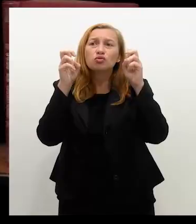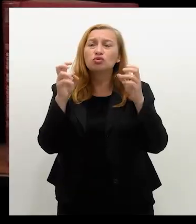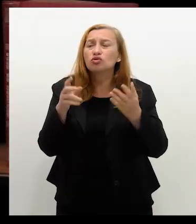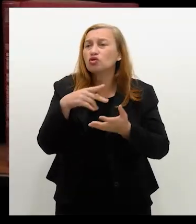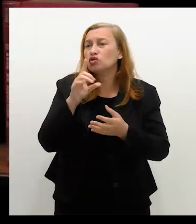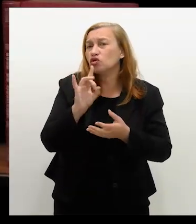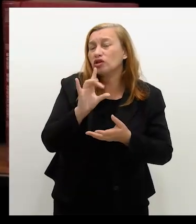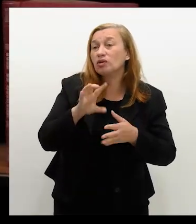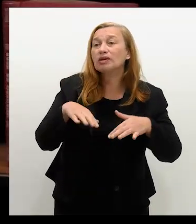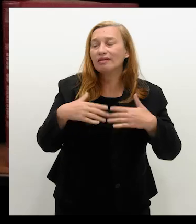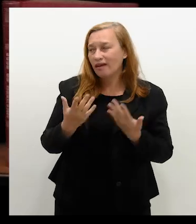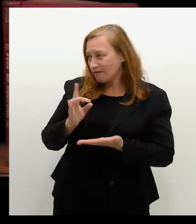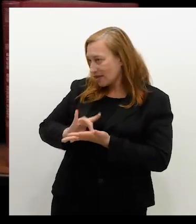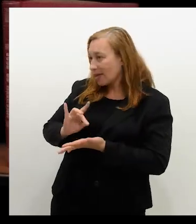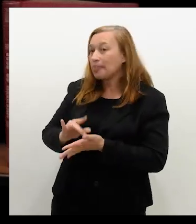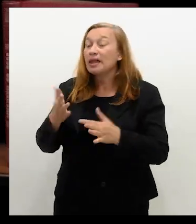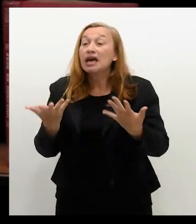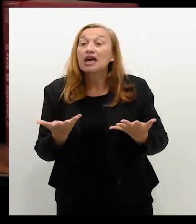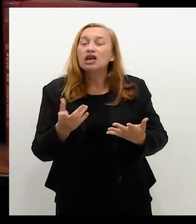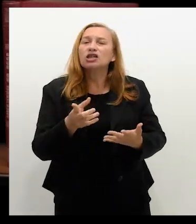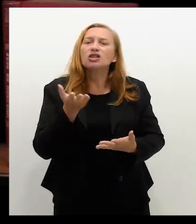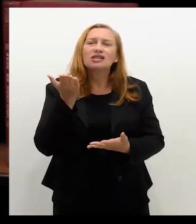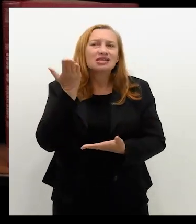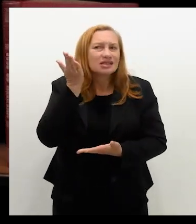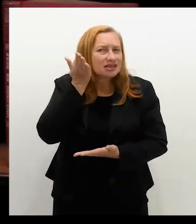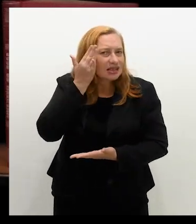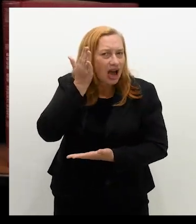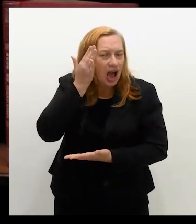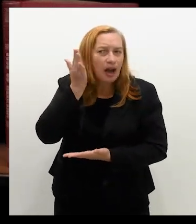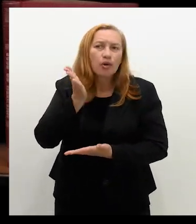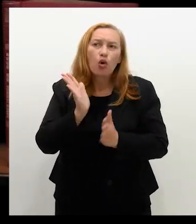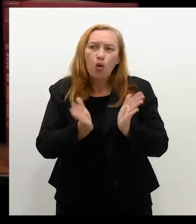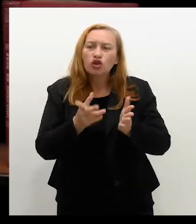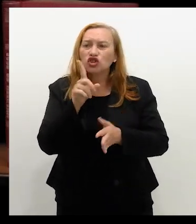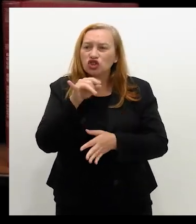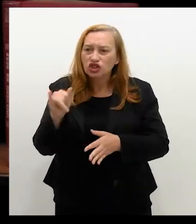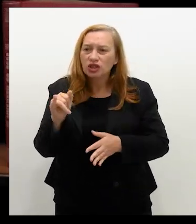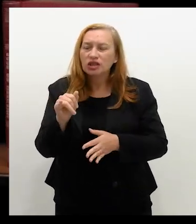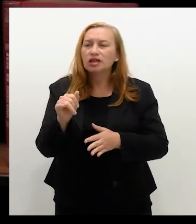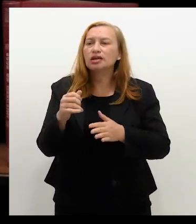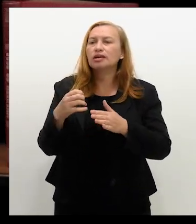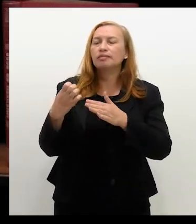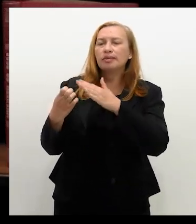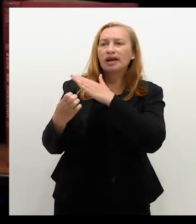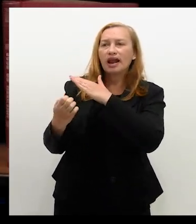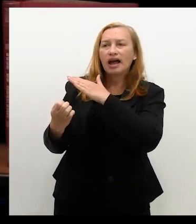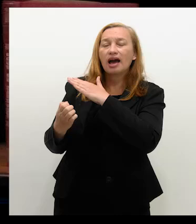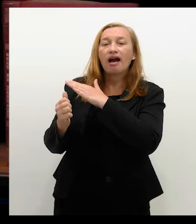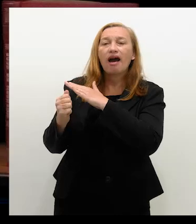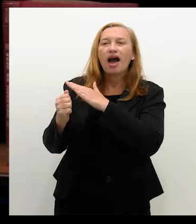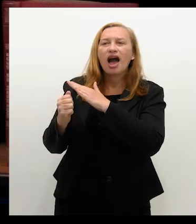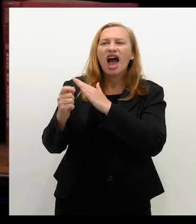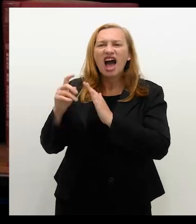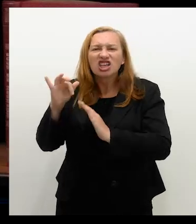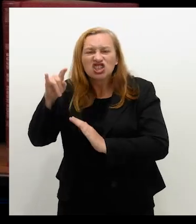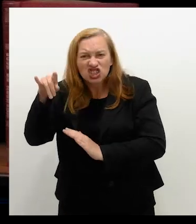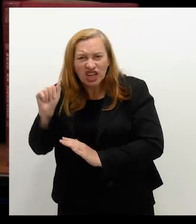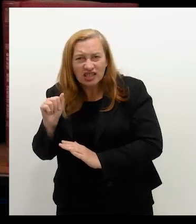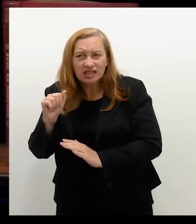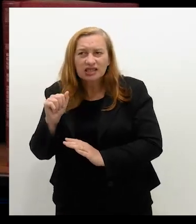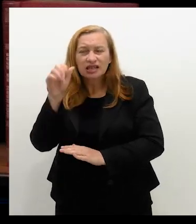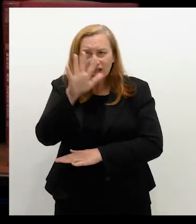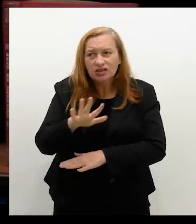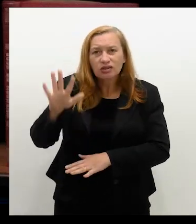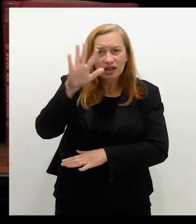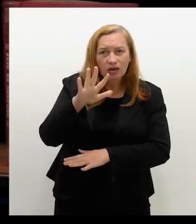Exatamente. Então, a gente sabe, hoje em dia, pela Agência Nacional de Saúde e pela Agência Mundial de Saúde, que mais de